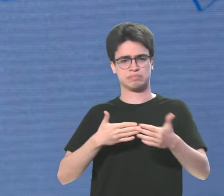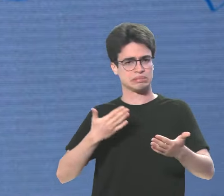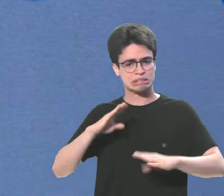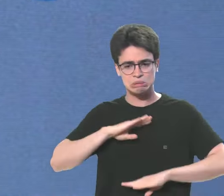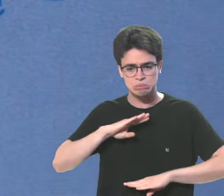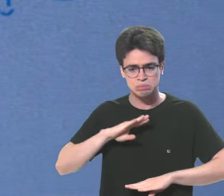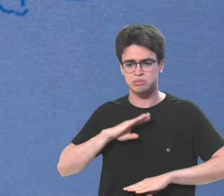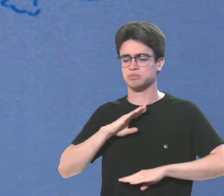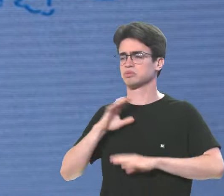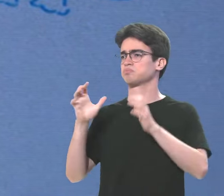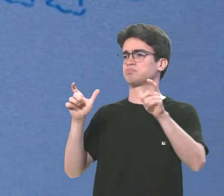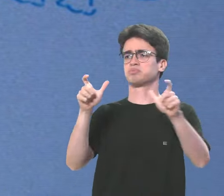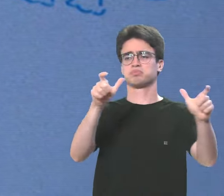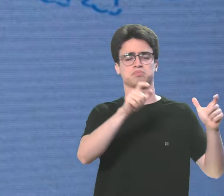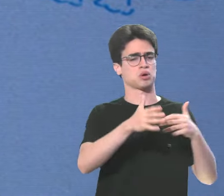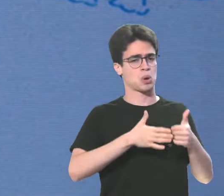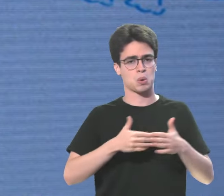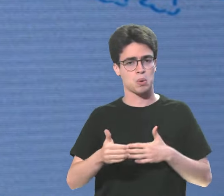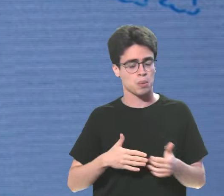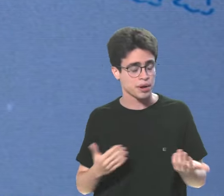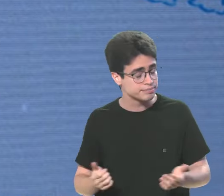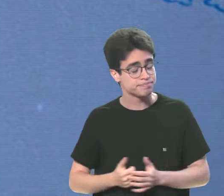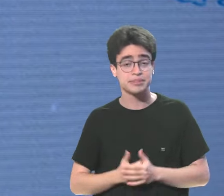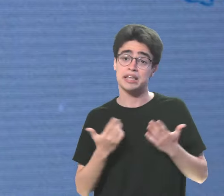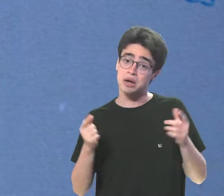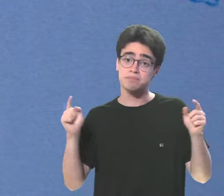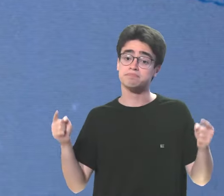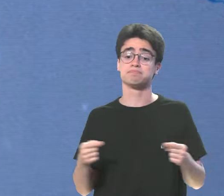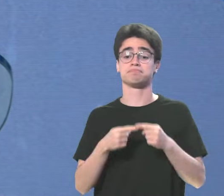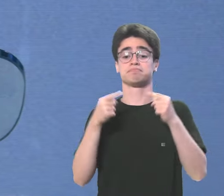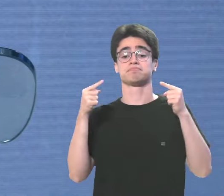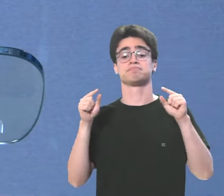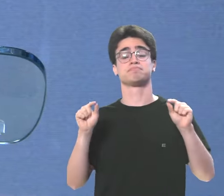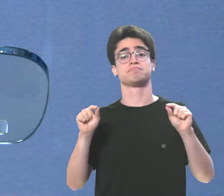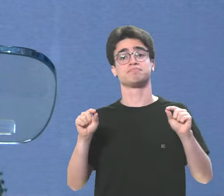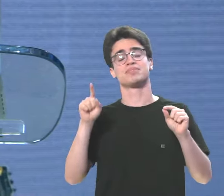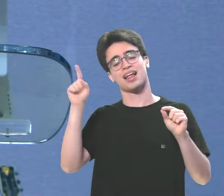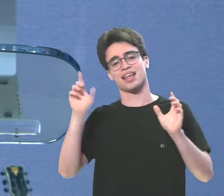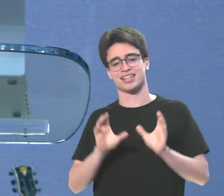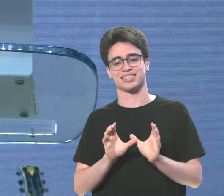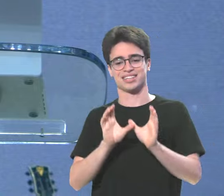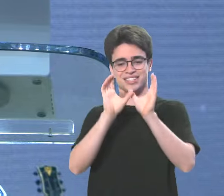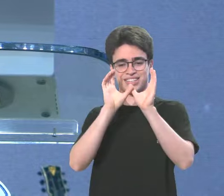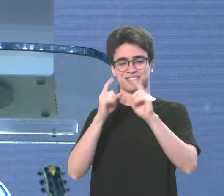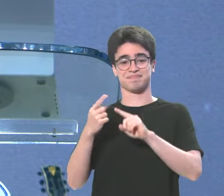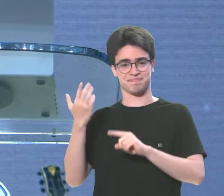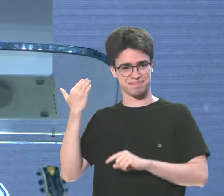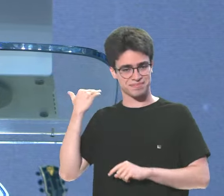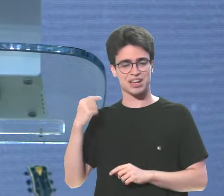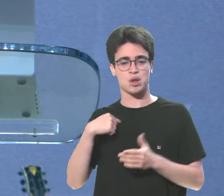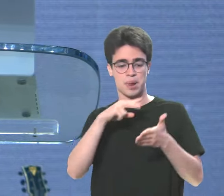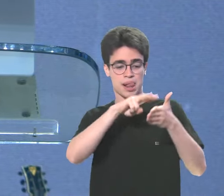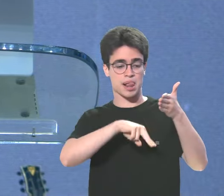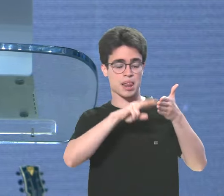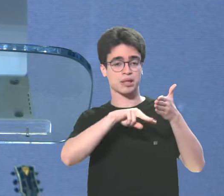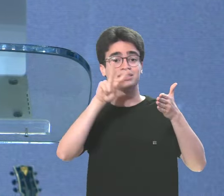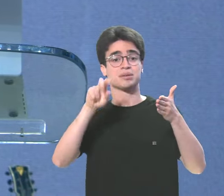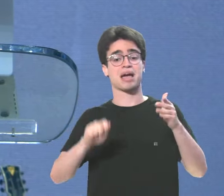qualquer lugar e coincidiu que nasia de Natal né naquela época eu tava lendo o livro de